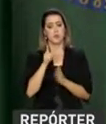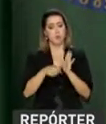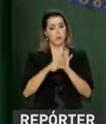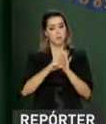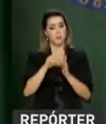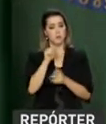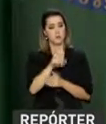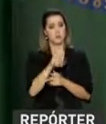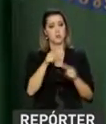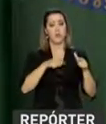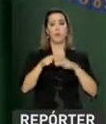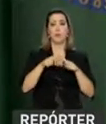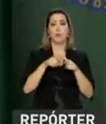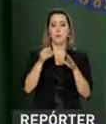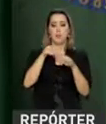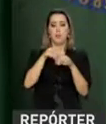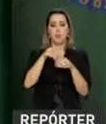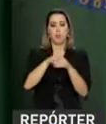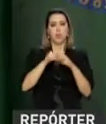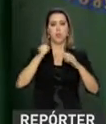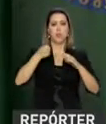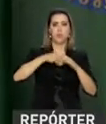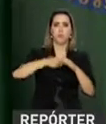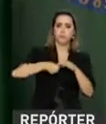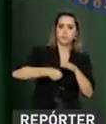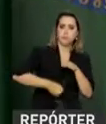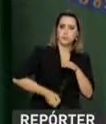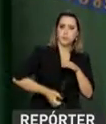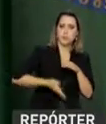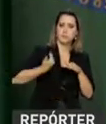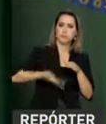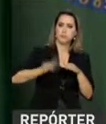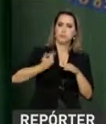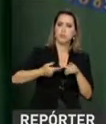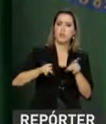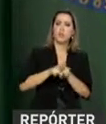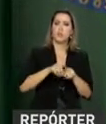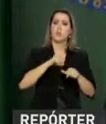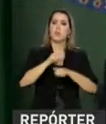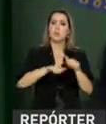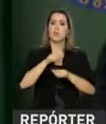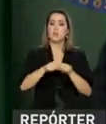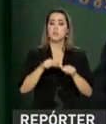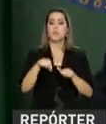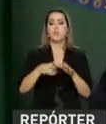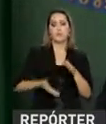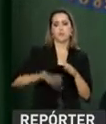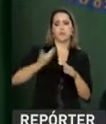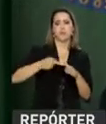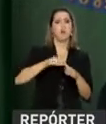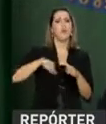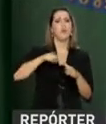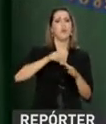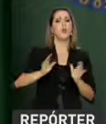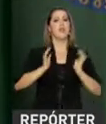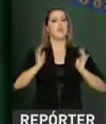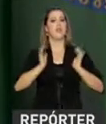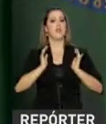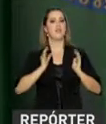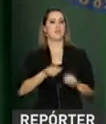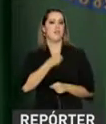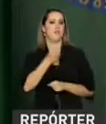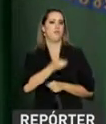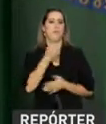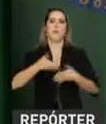a atividade mineradora transforma recursos minerais em riqueza, em bem-estar.